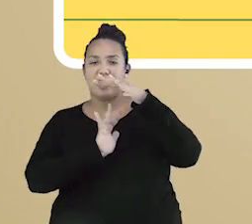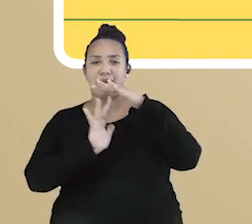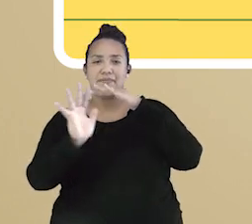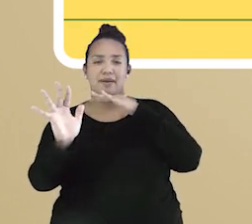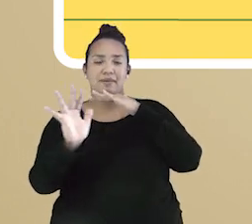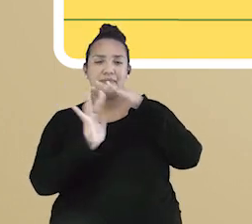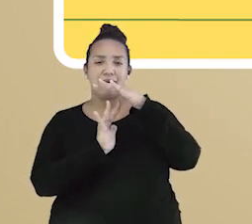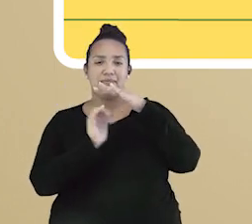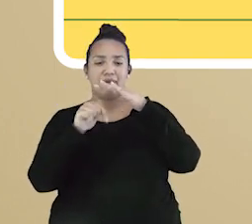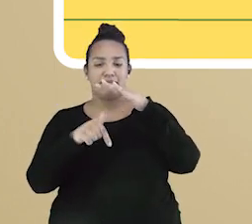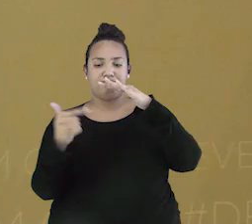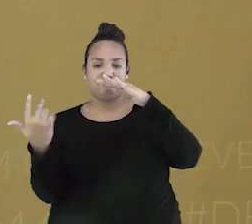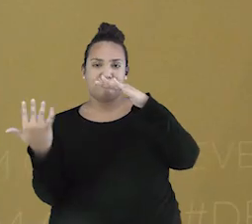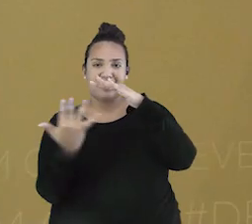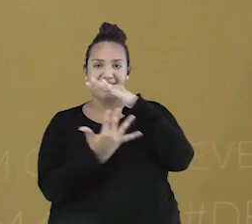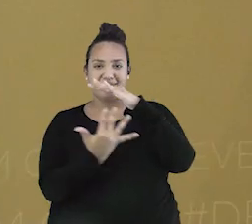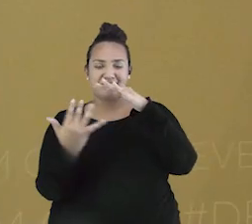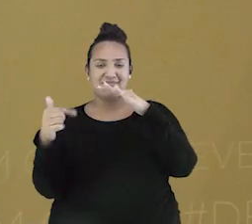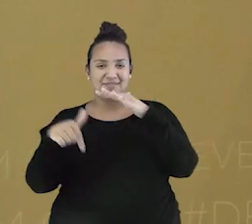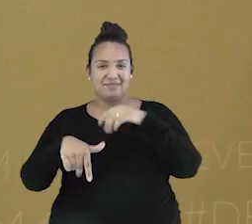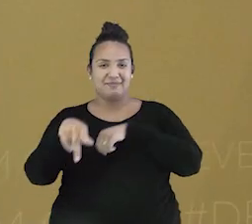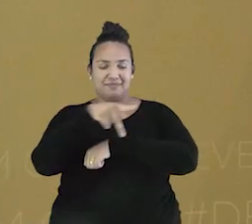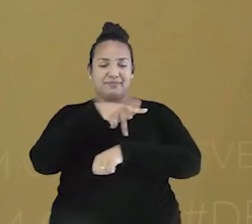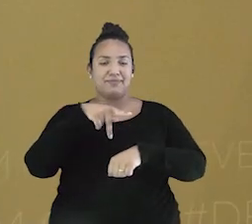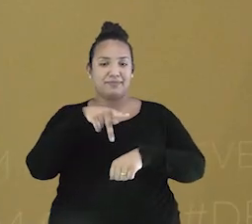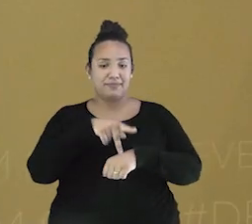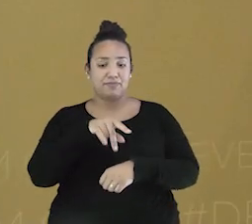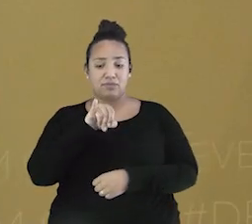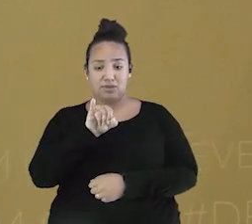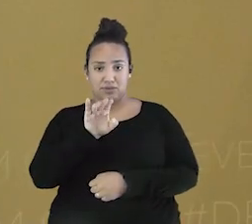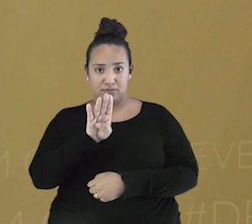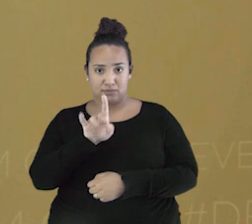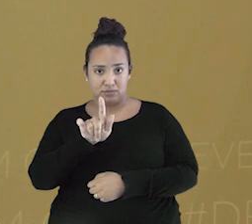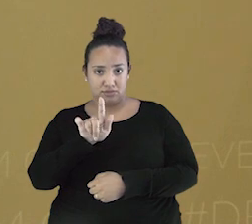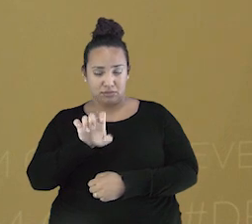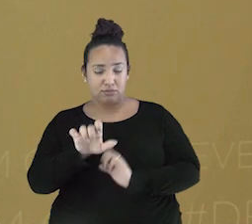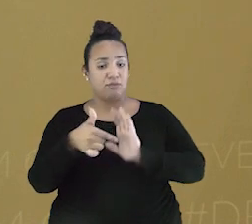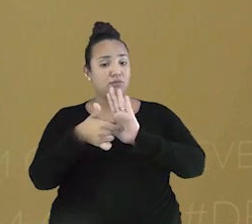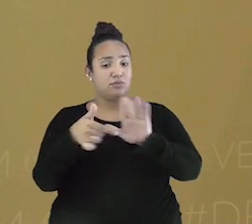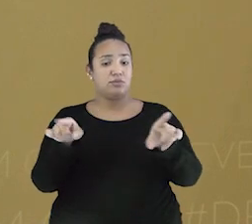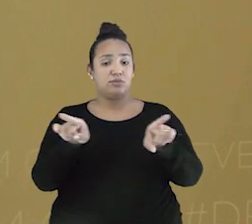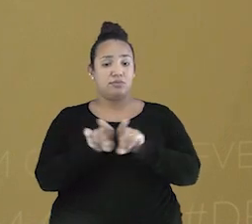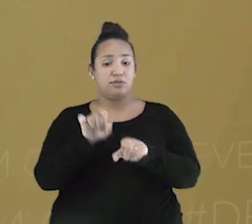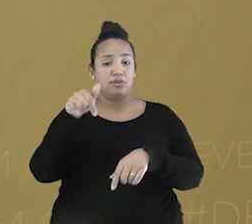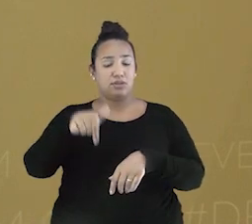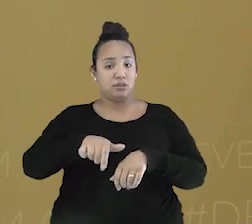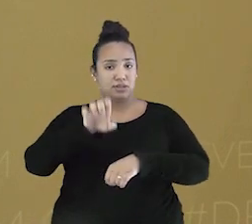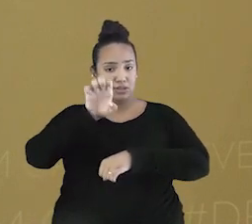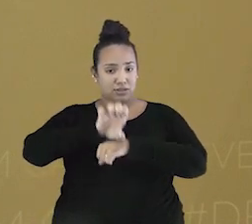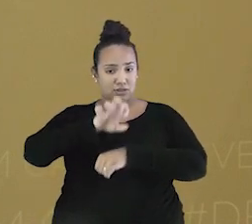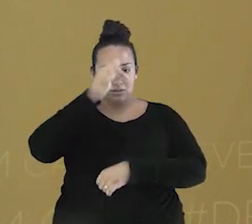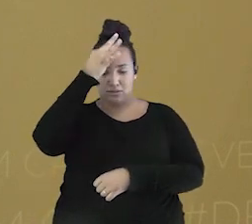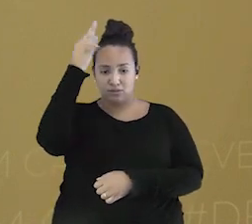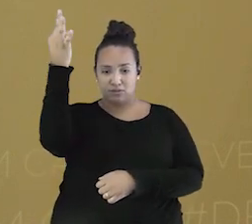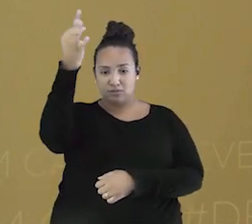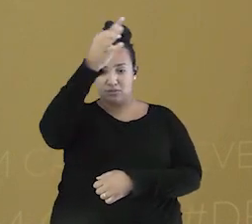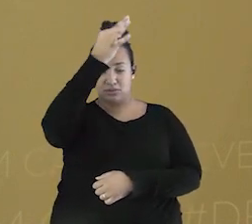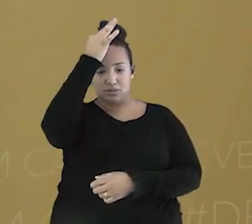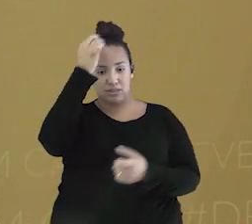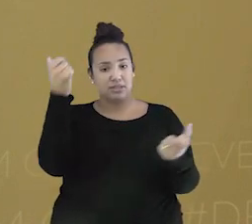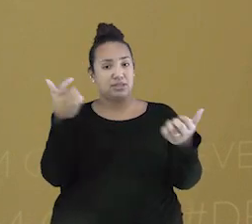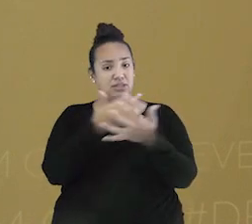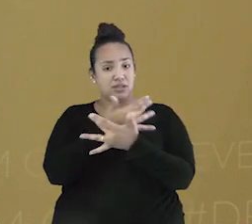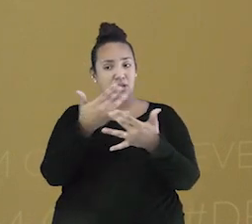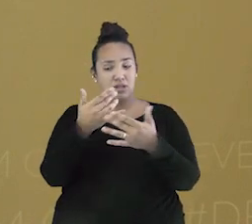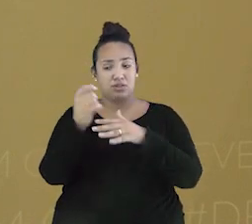dentro do nosso país. O IBGE também mostrou que no nosso estado, o município que mais